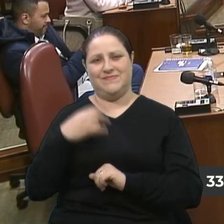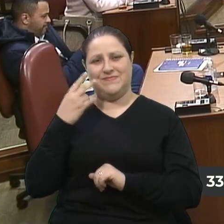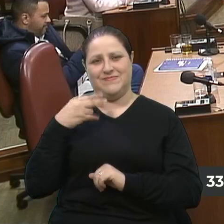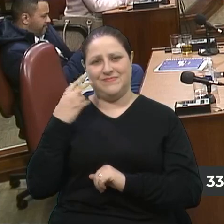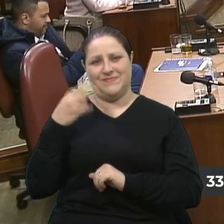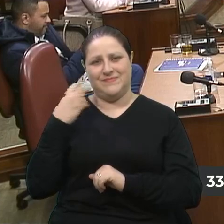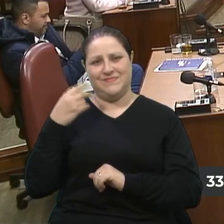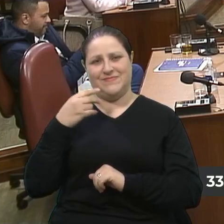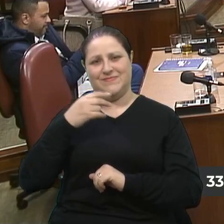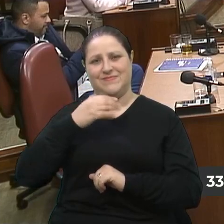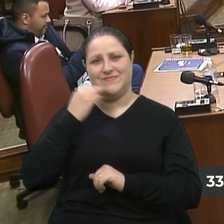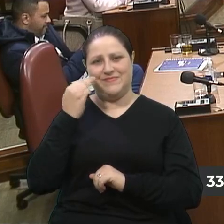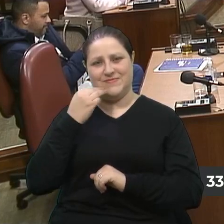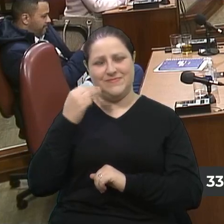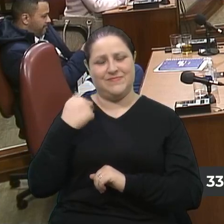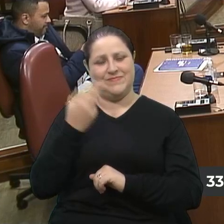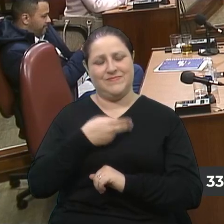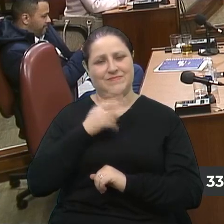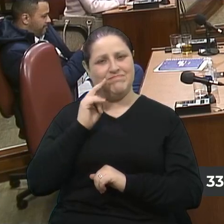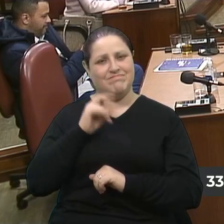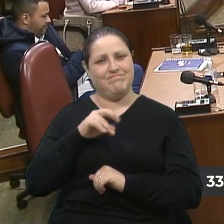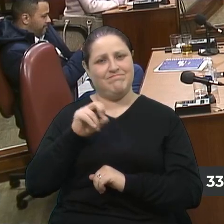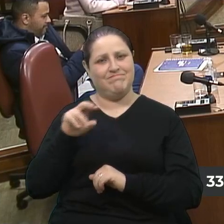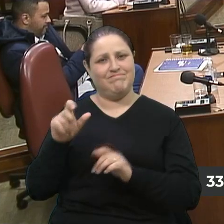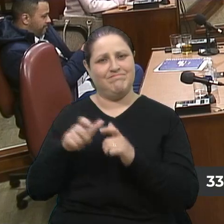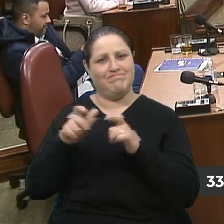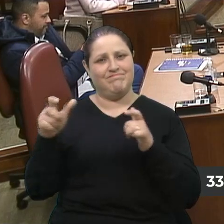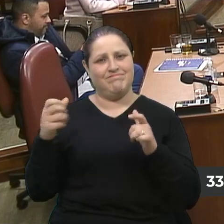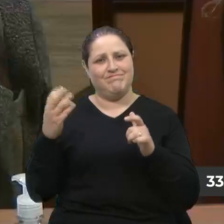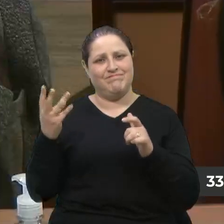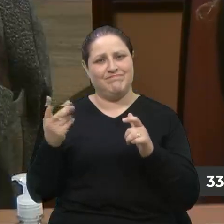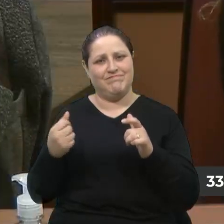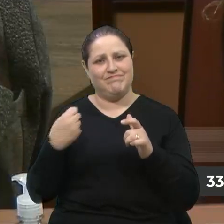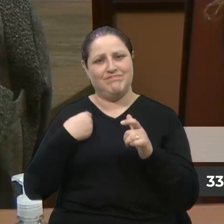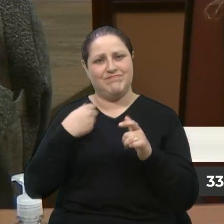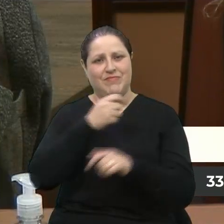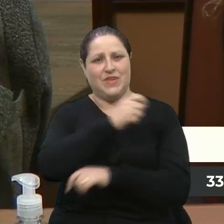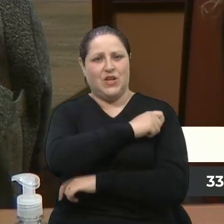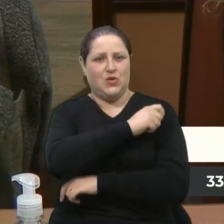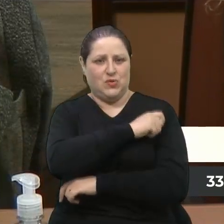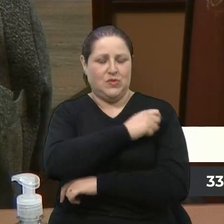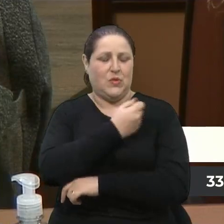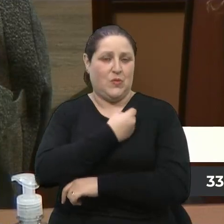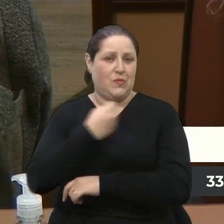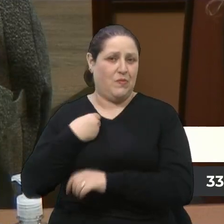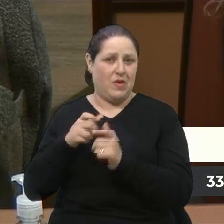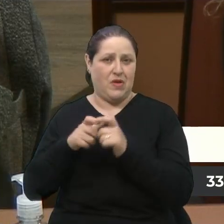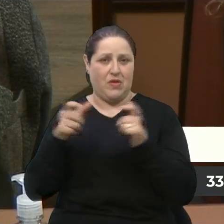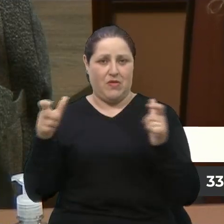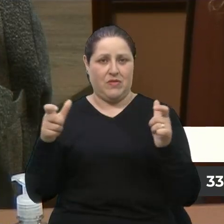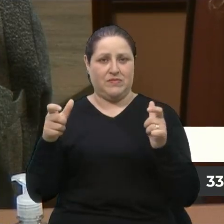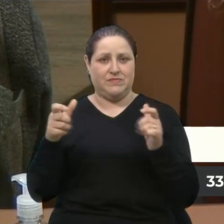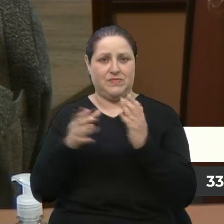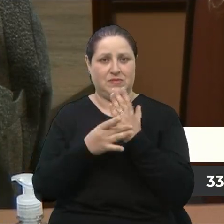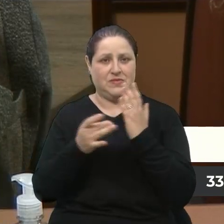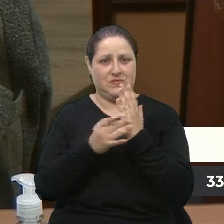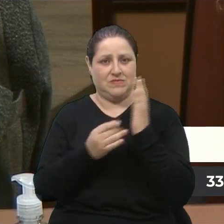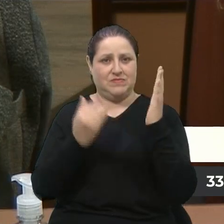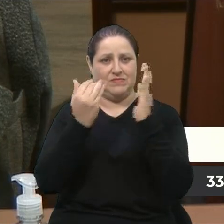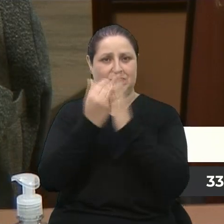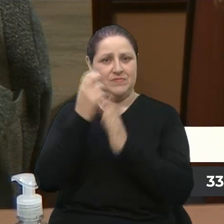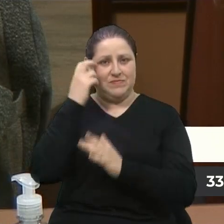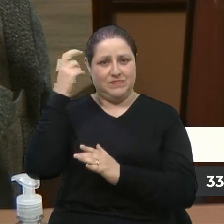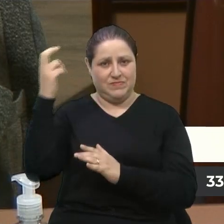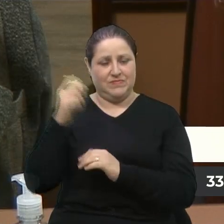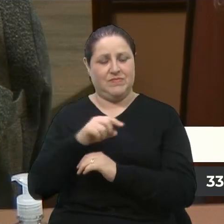um aumento até na quantidade de alunos com altas habilidades e superdotação. Então, essa frente parlamentar, ela de fato,